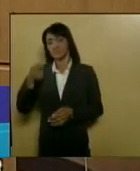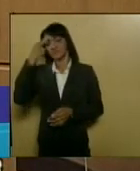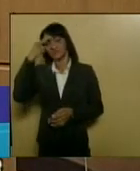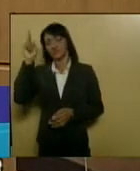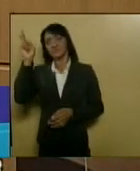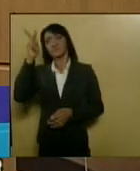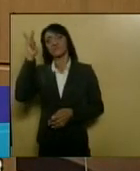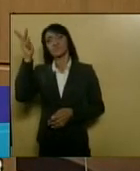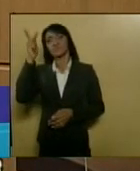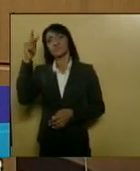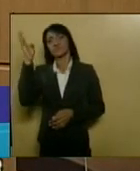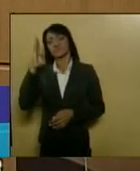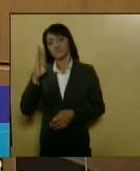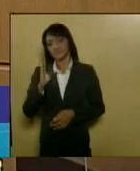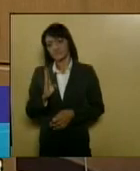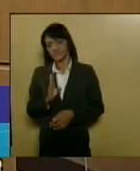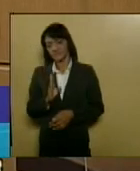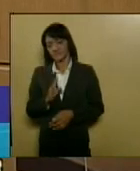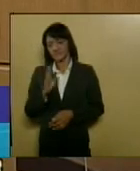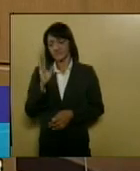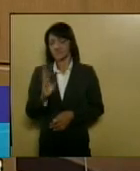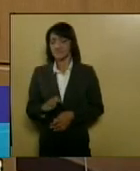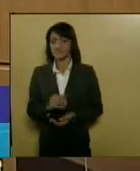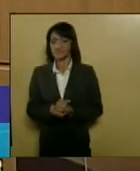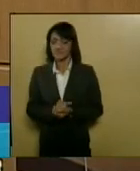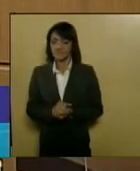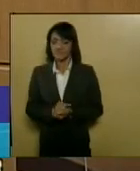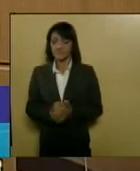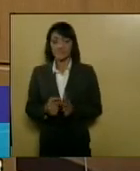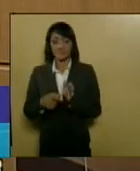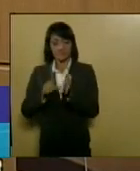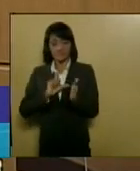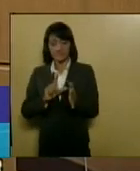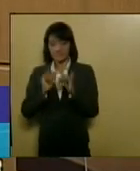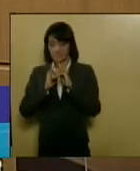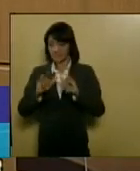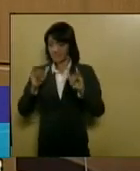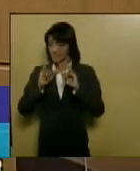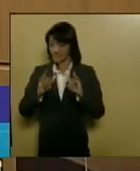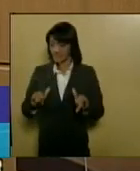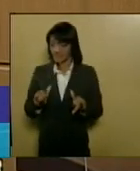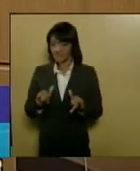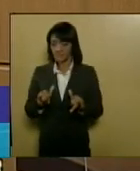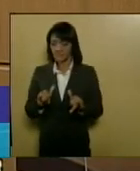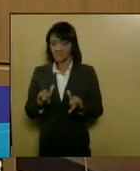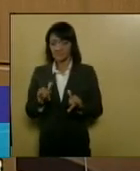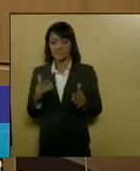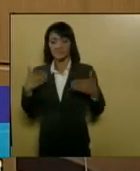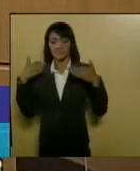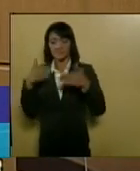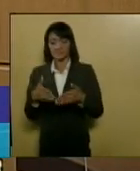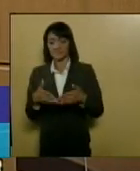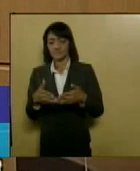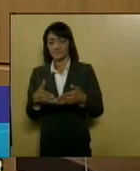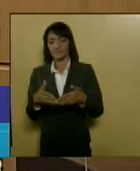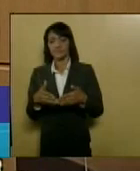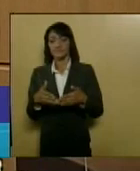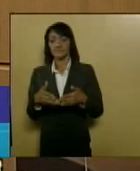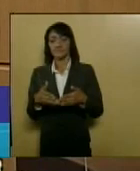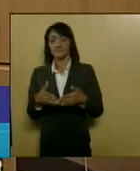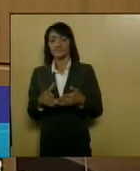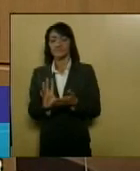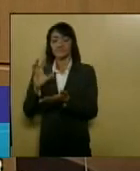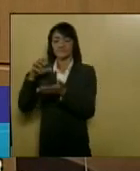Brasil. Já o estandarte histórico, como já foi falado, destina-se a galardoar as